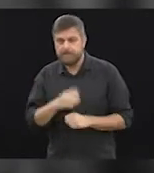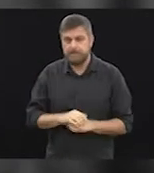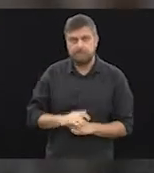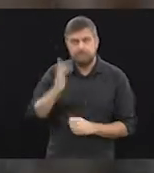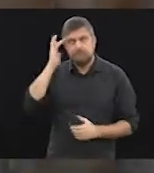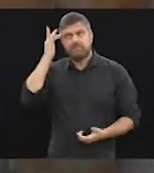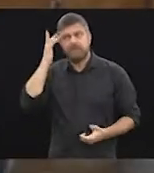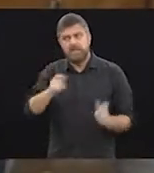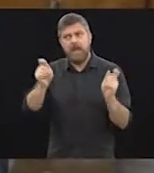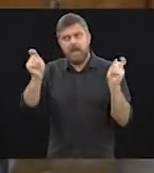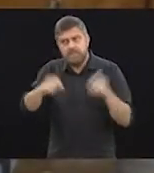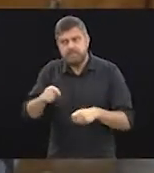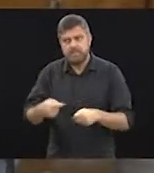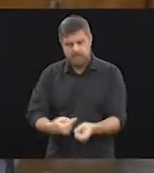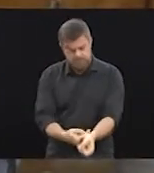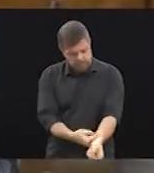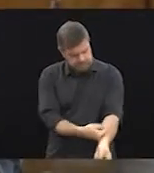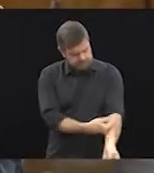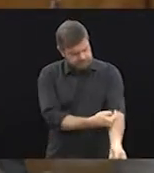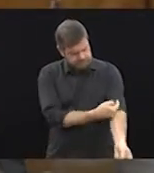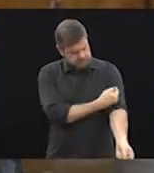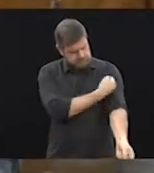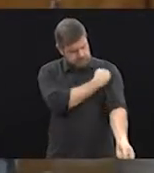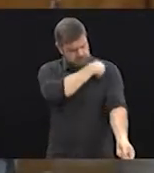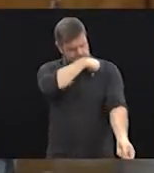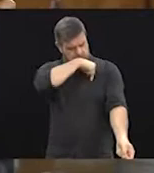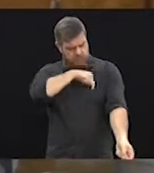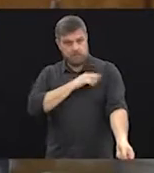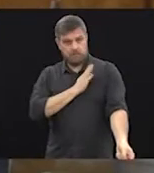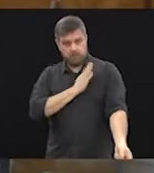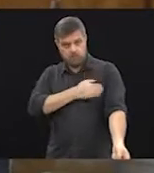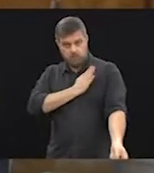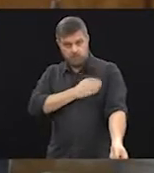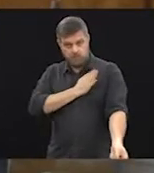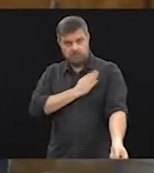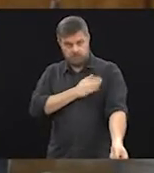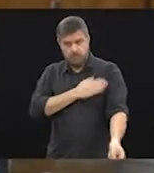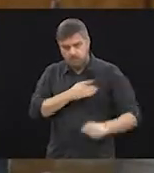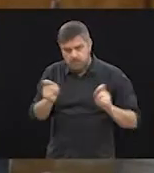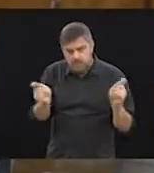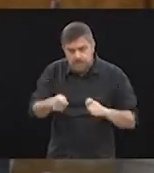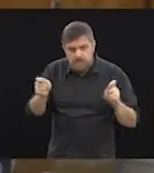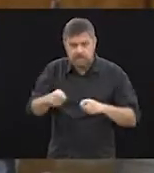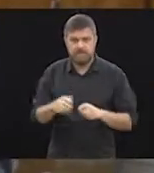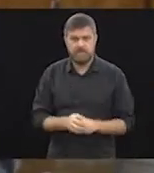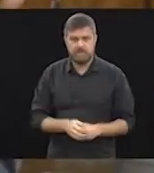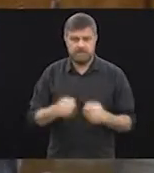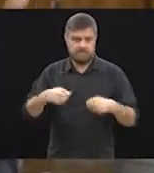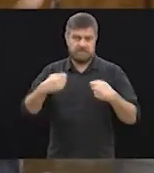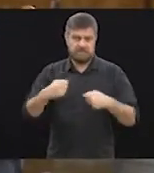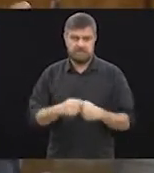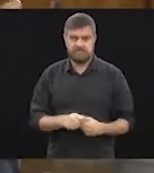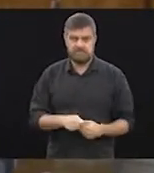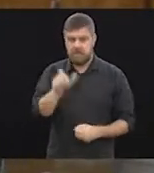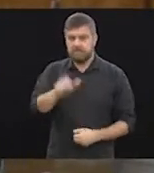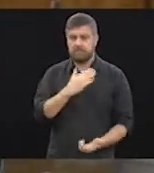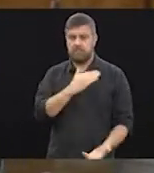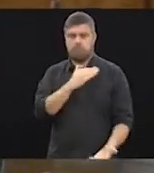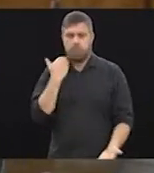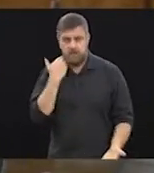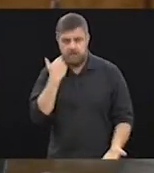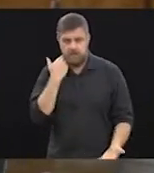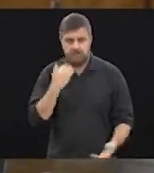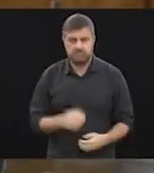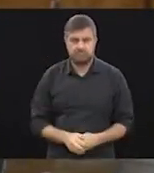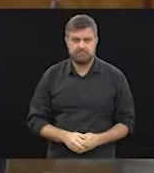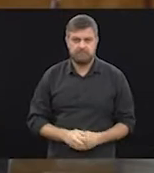achava que era possível chegar através de veias ou artérias, chegar até o coração sem que a pessoa morresse. E